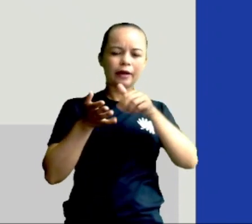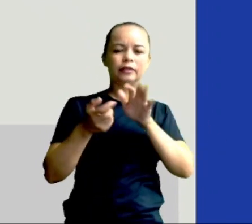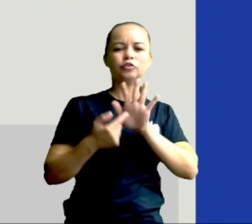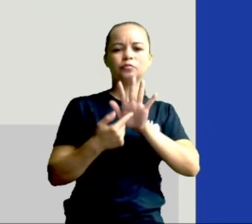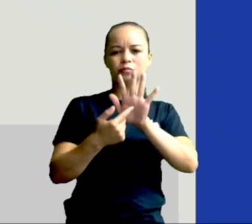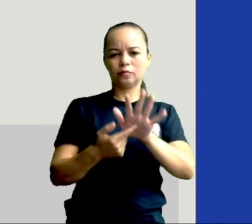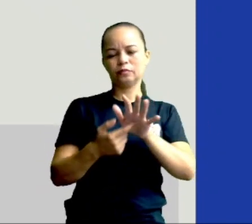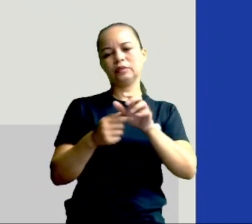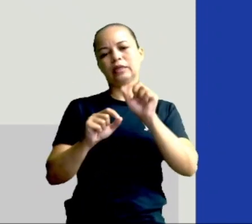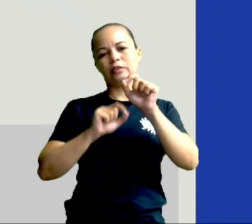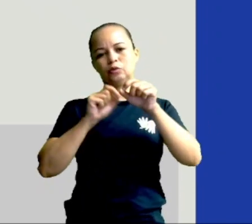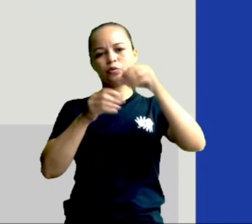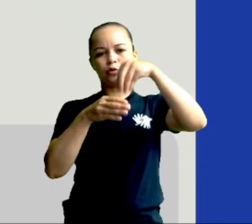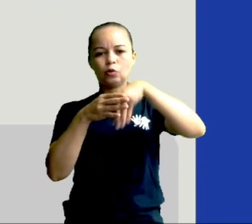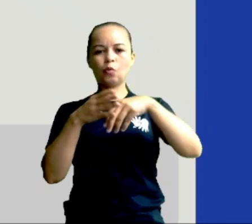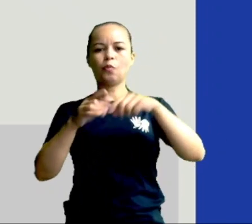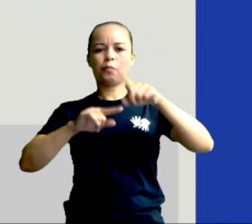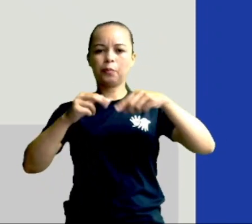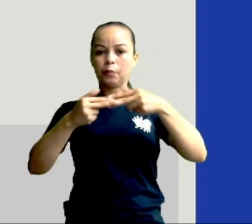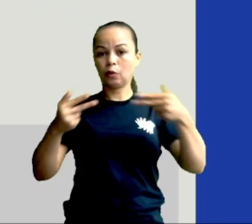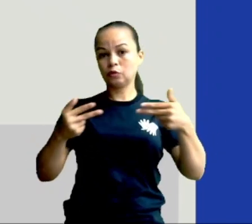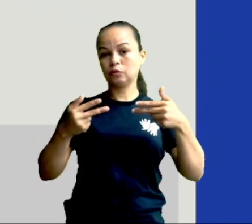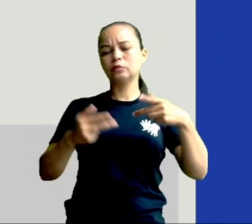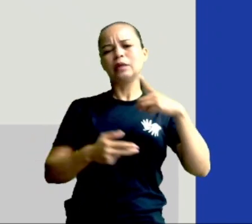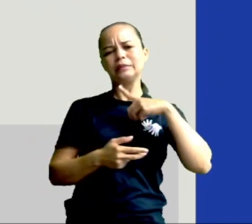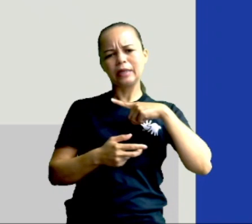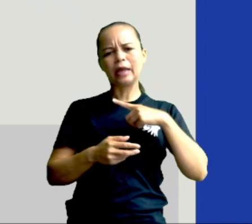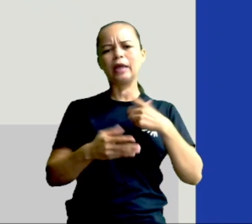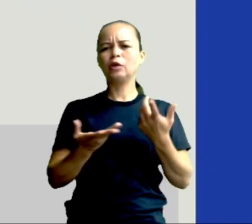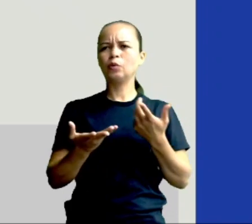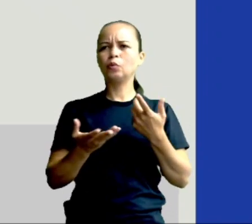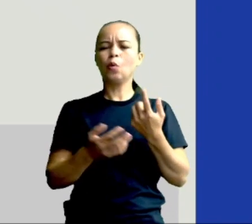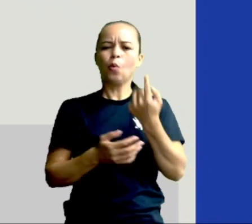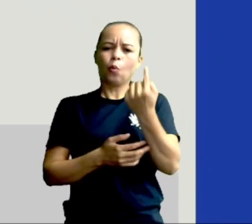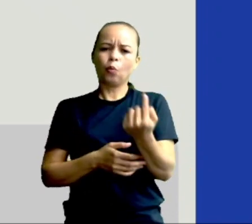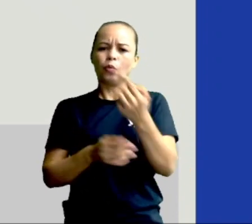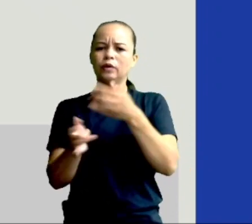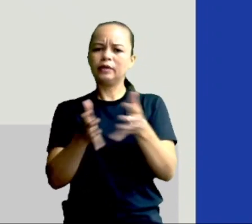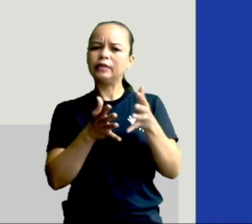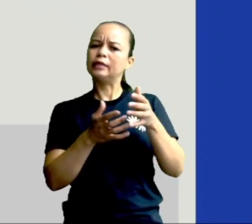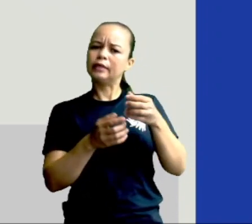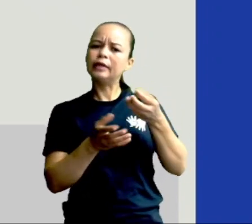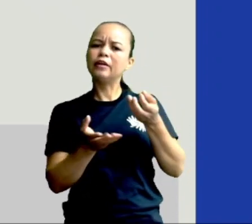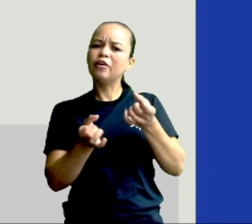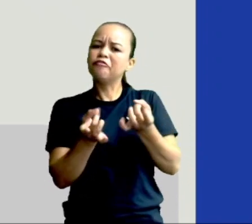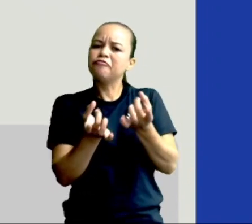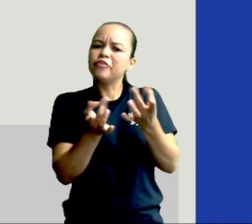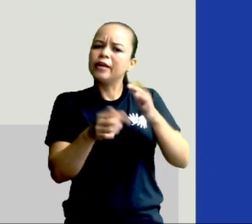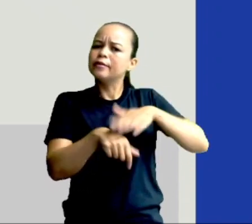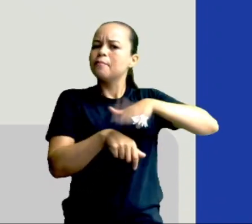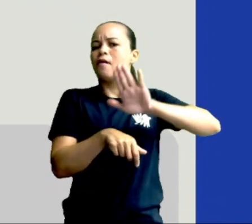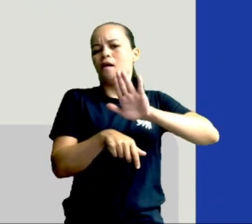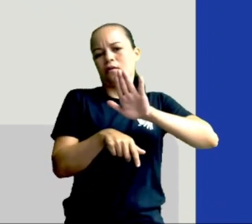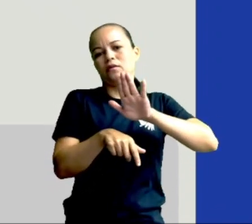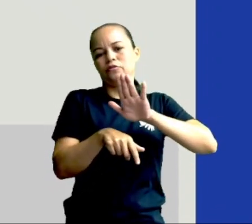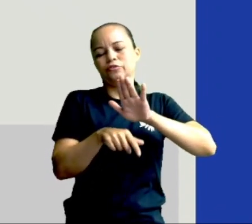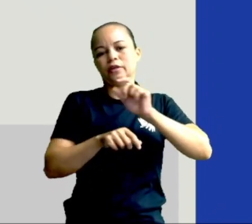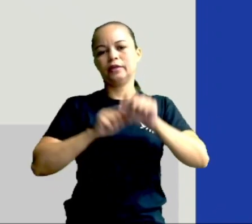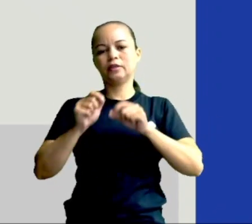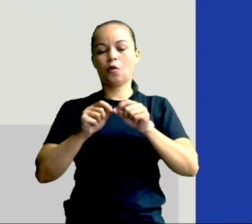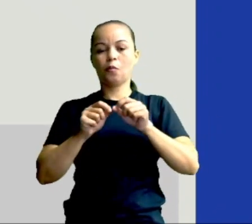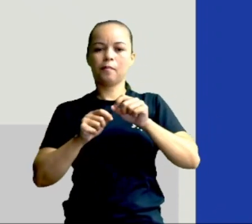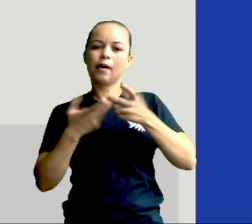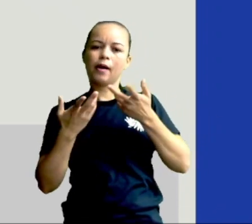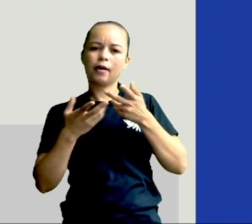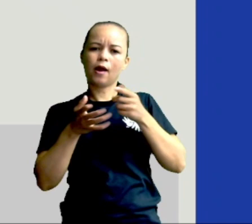mesmo produto, há aquele que tem mais saída, né? Que tem uma maior saída. Então, para analisar isso,